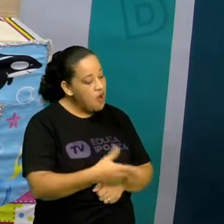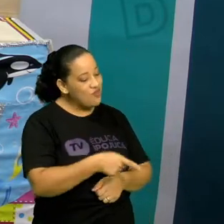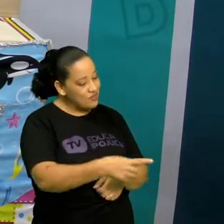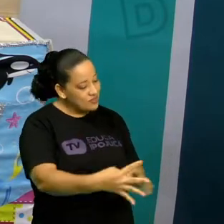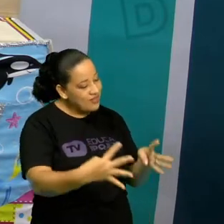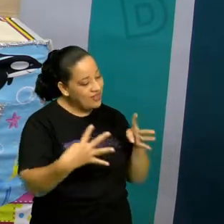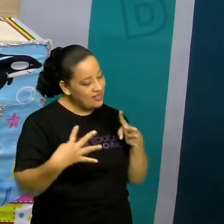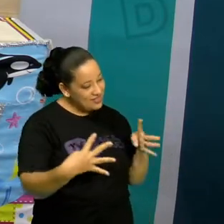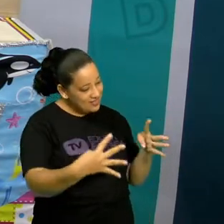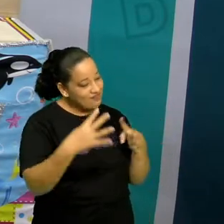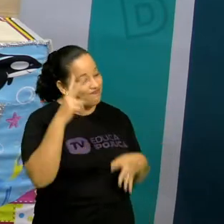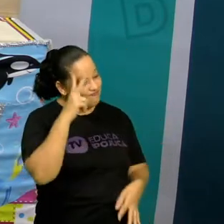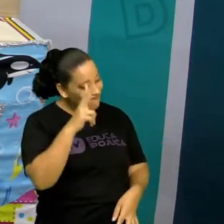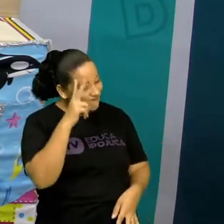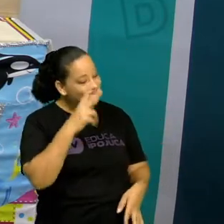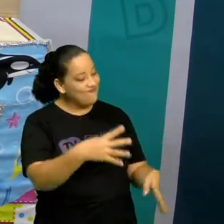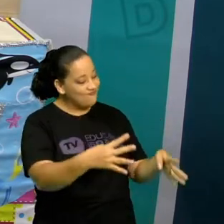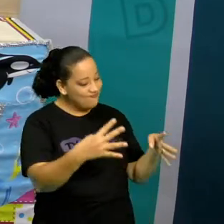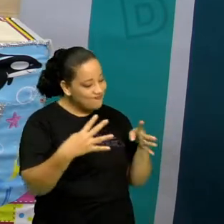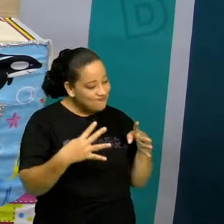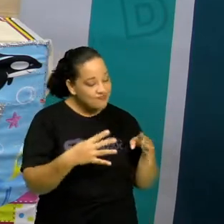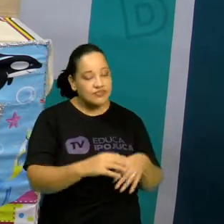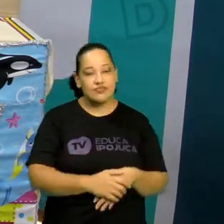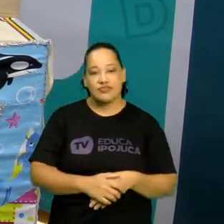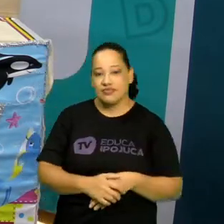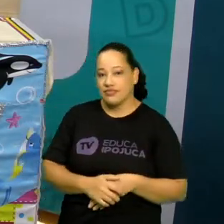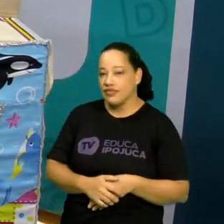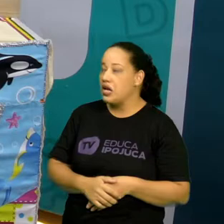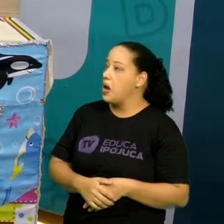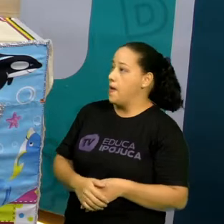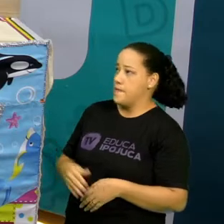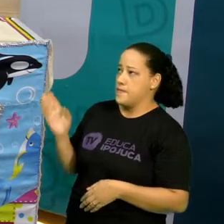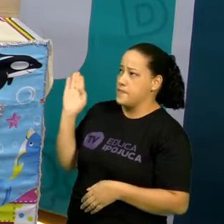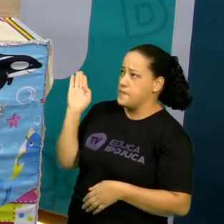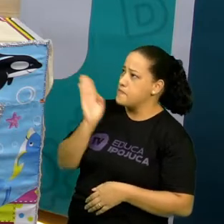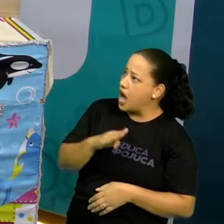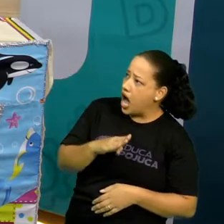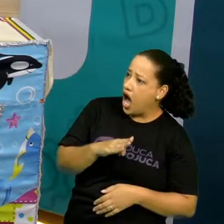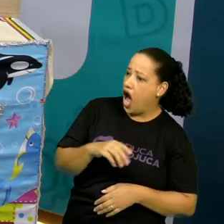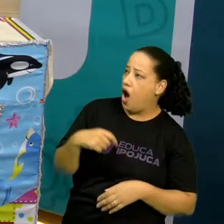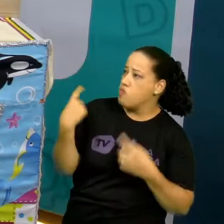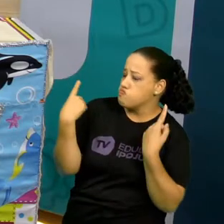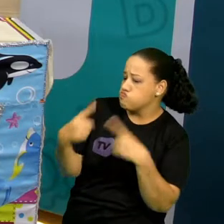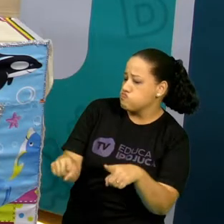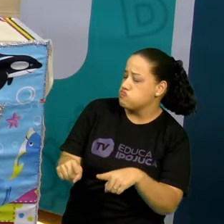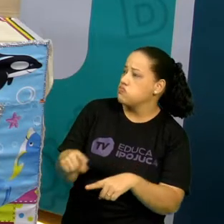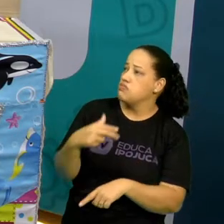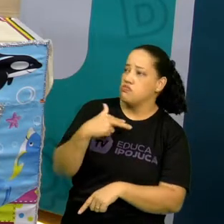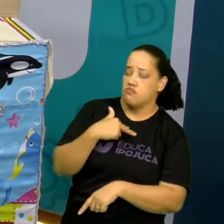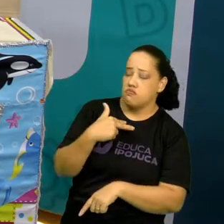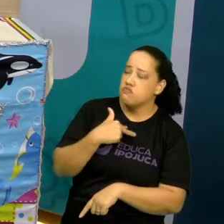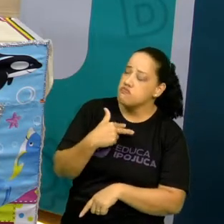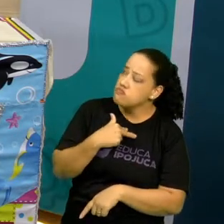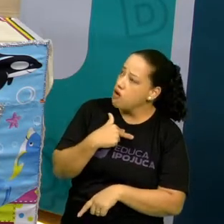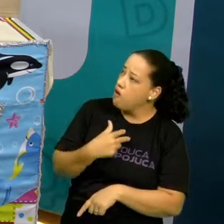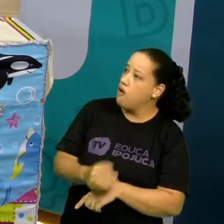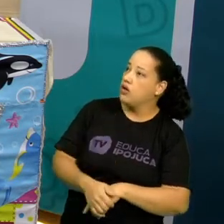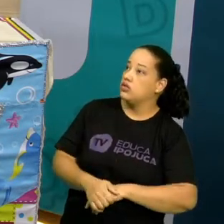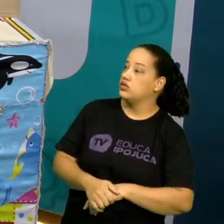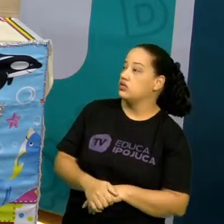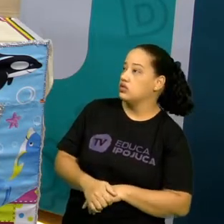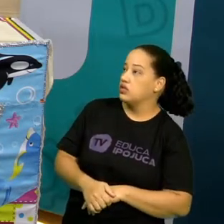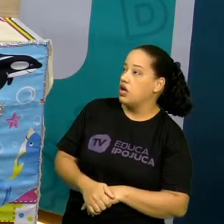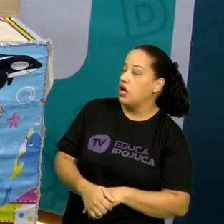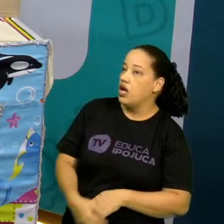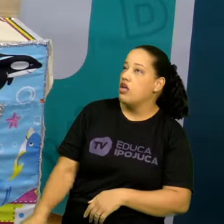atenção na história leiturinha não pode fazer mal a ninguém Isso mesmo tá criança nunca